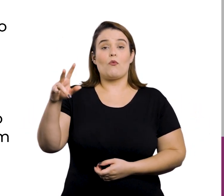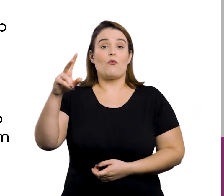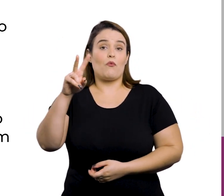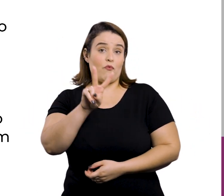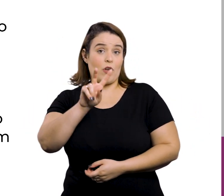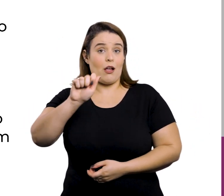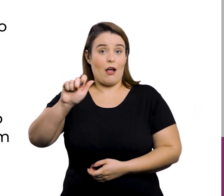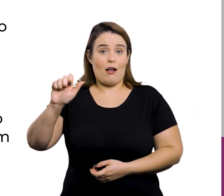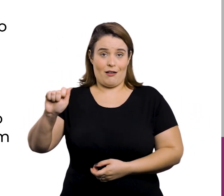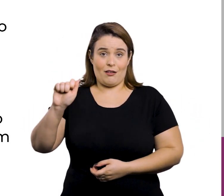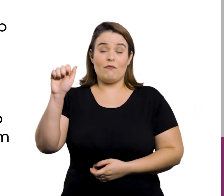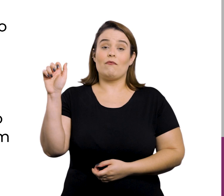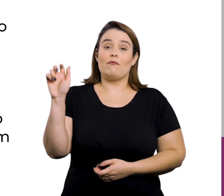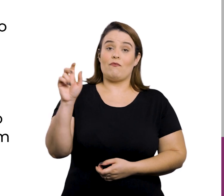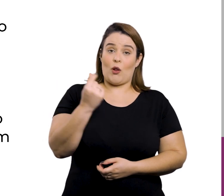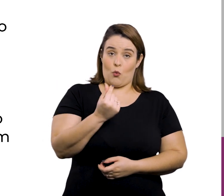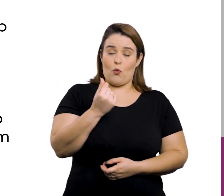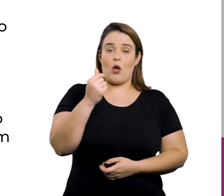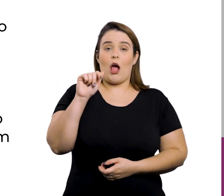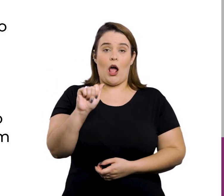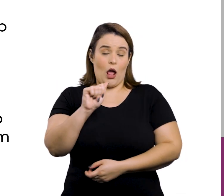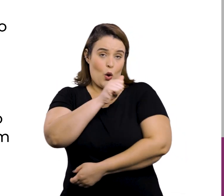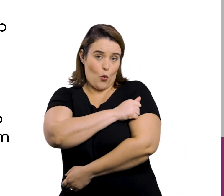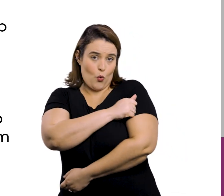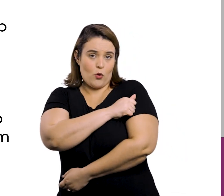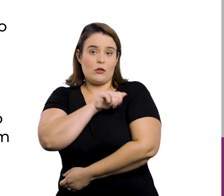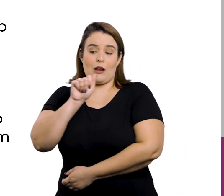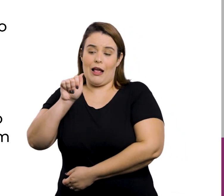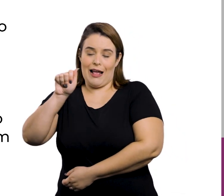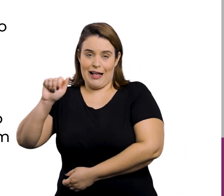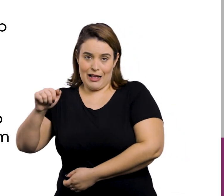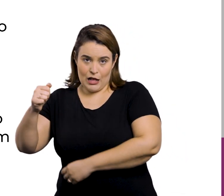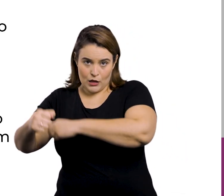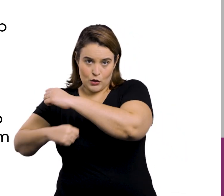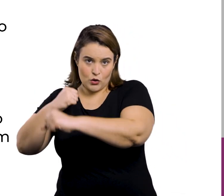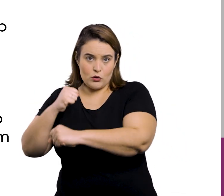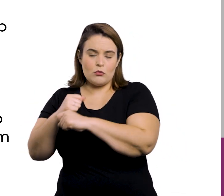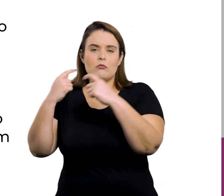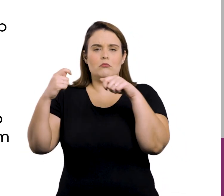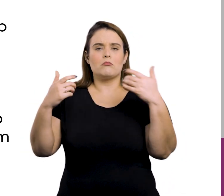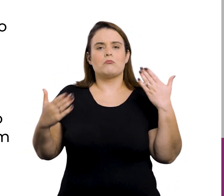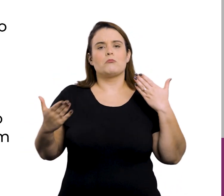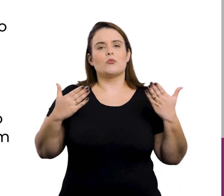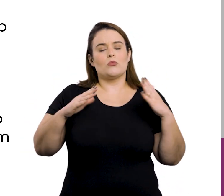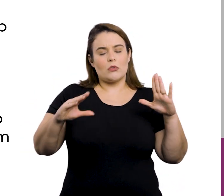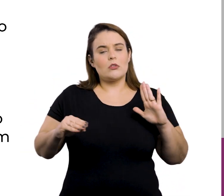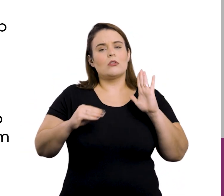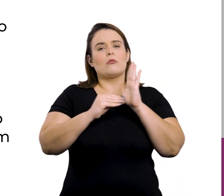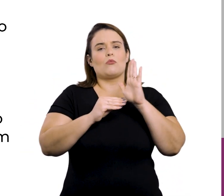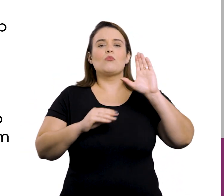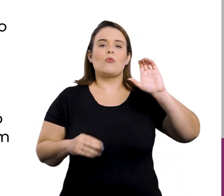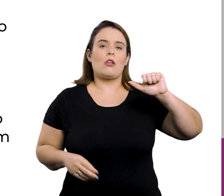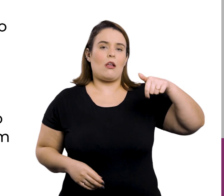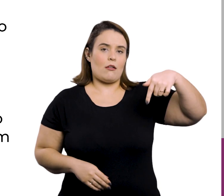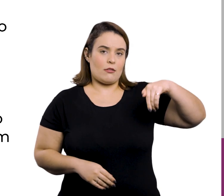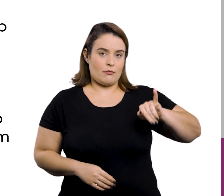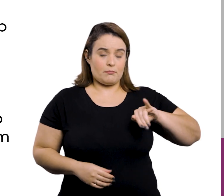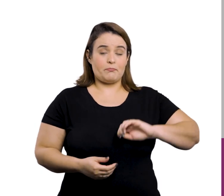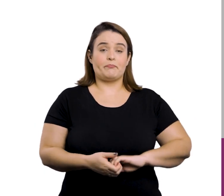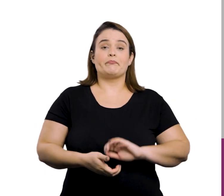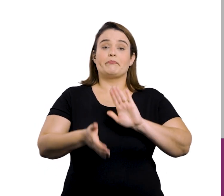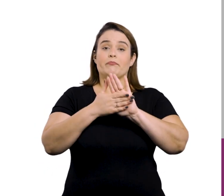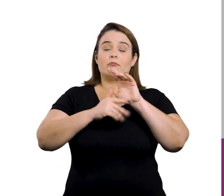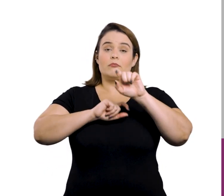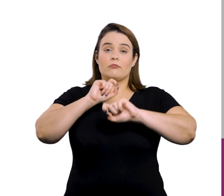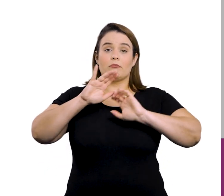valor aluno-ano, VAA, até que sejam compatibilizadas com os custos reais pela implementação do CAQI.